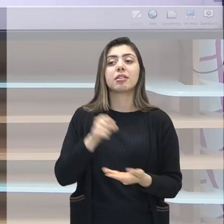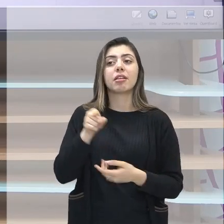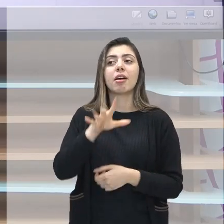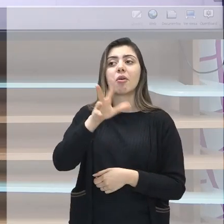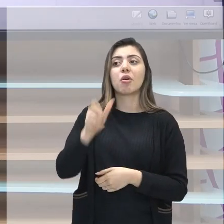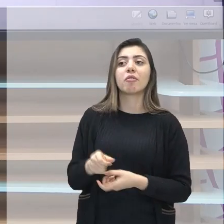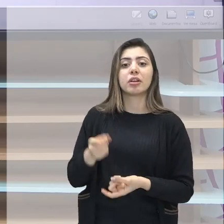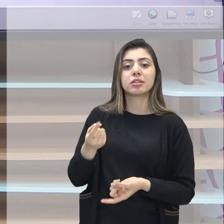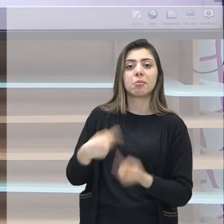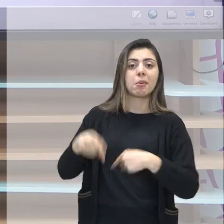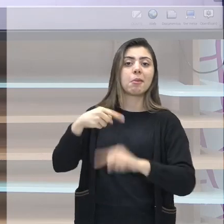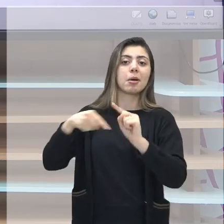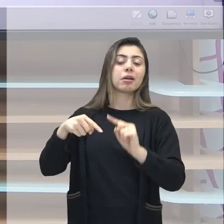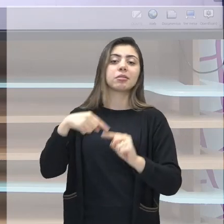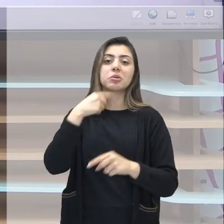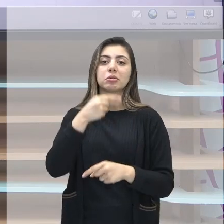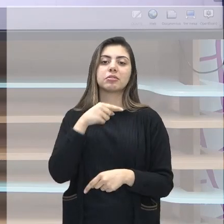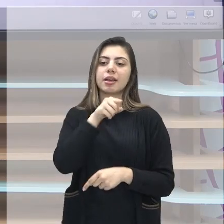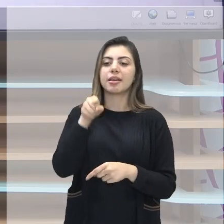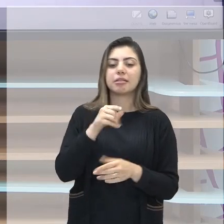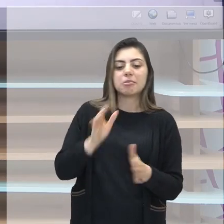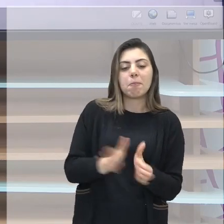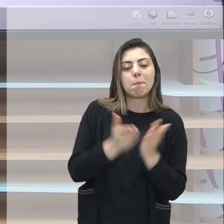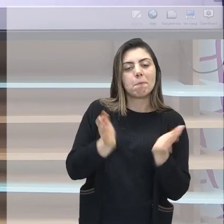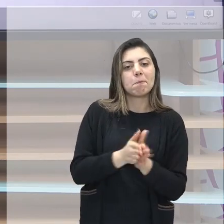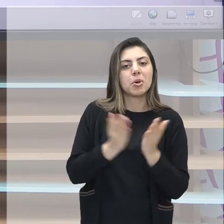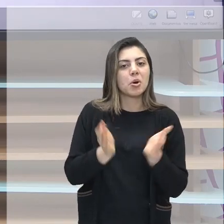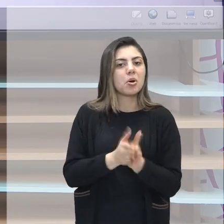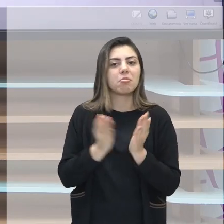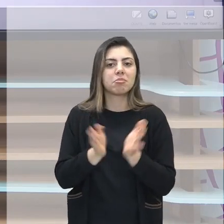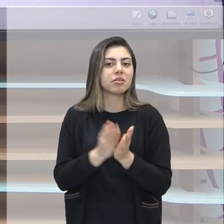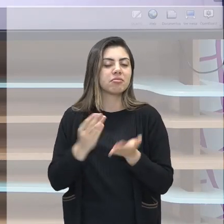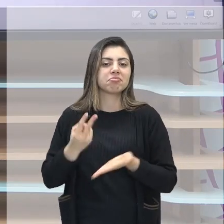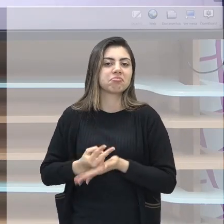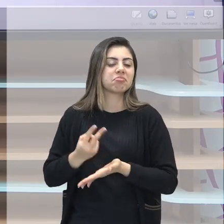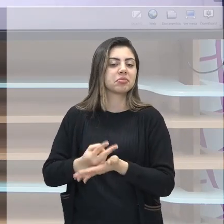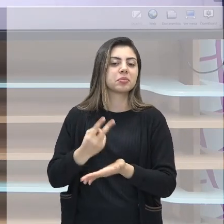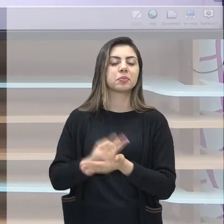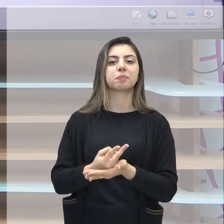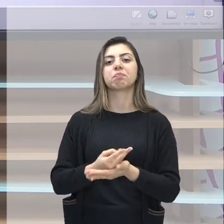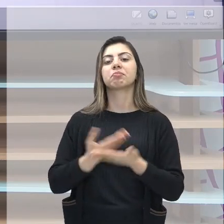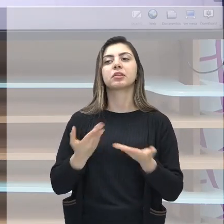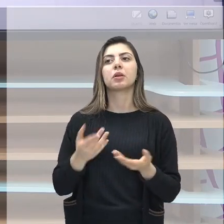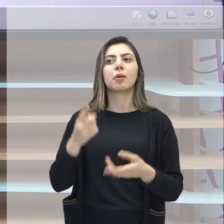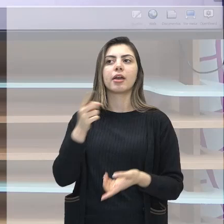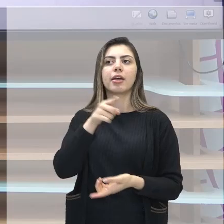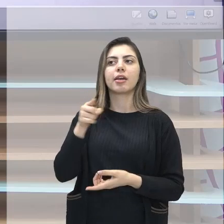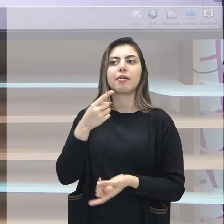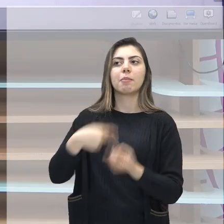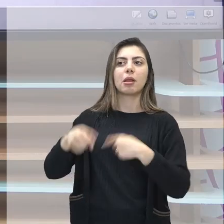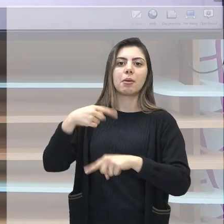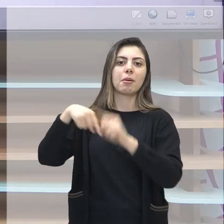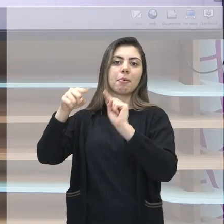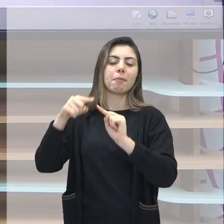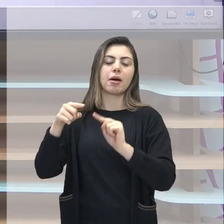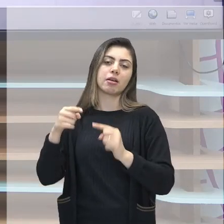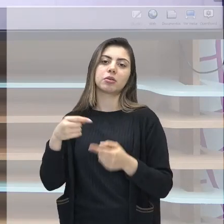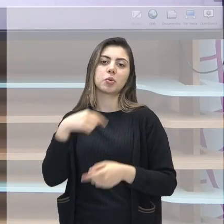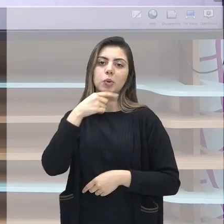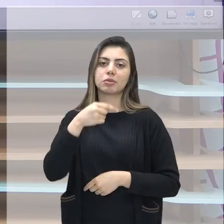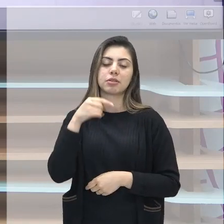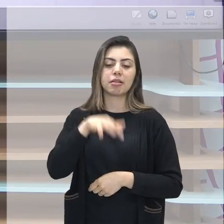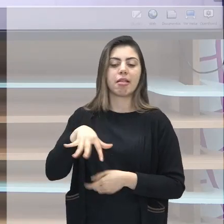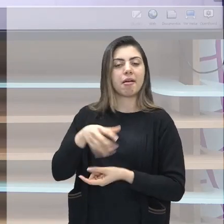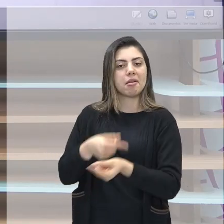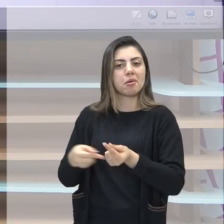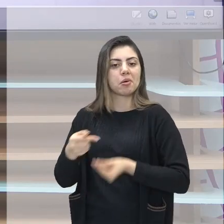continente saia dessa condição de pobreza e miséria, tá, que vive para um avanço do ponto de vista do desenvolvimento